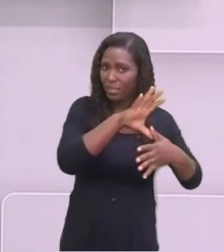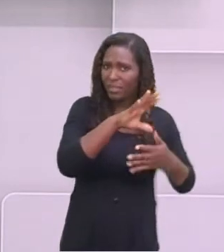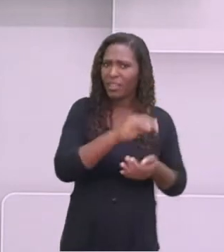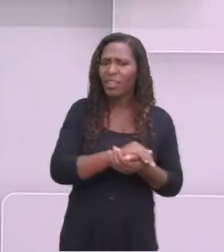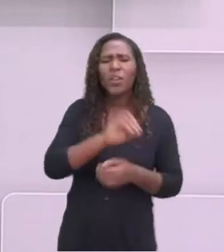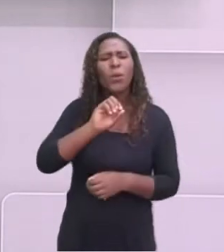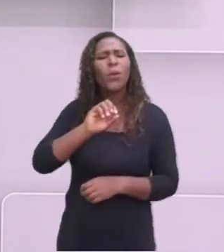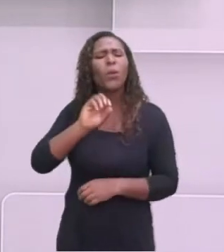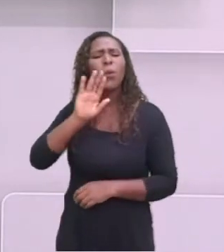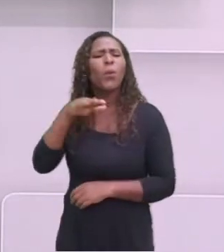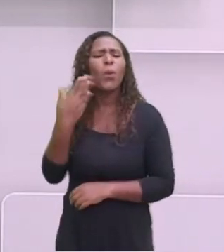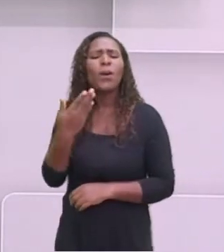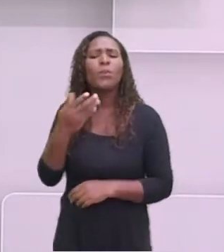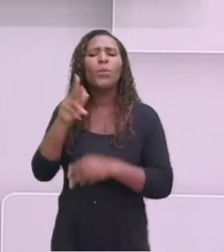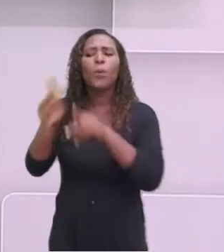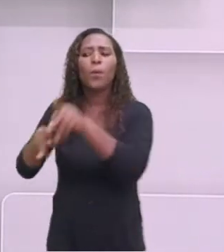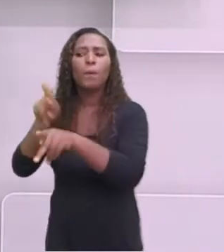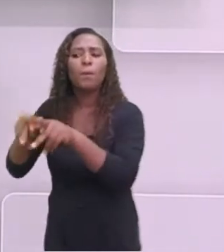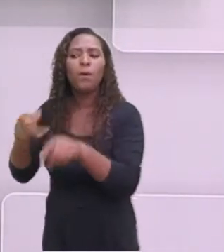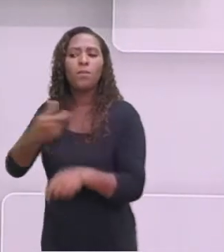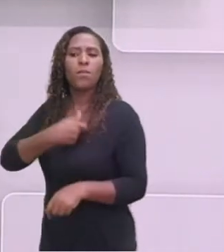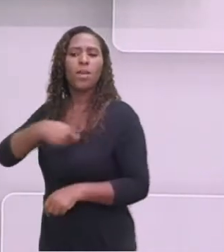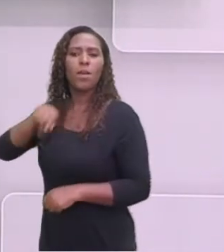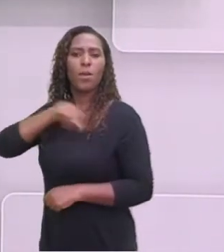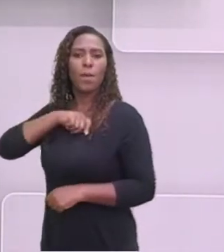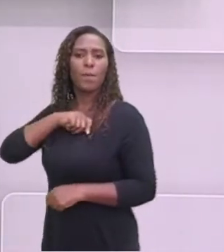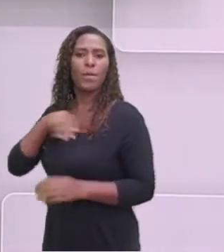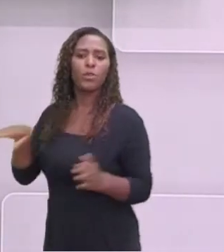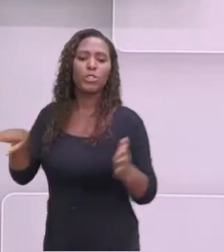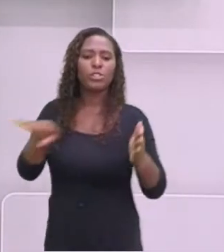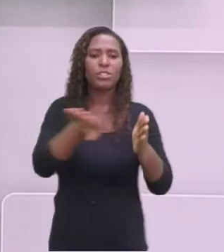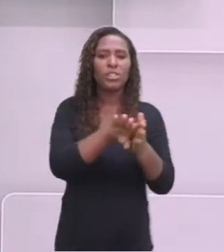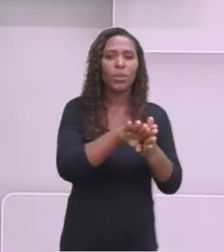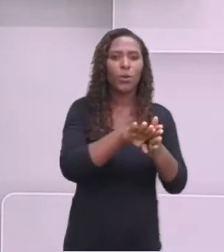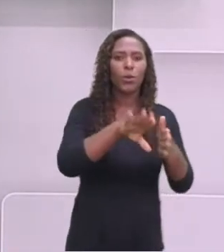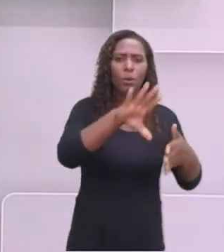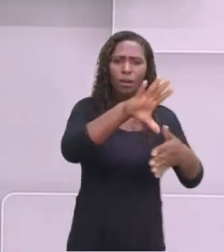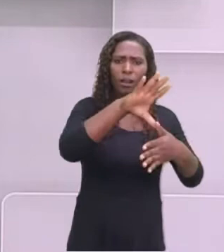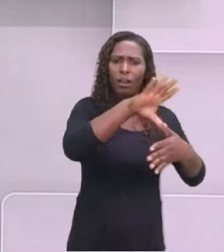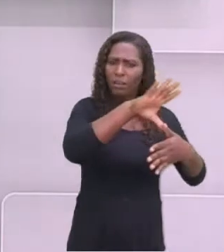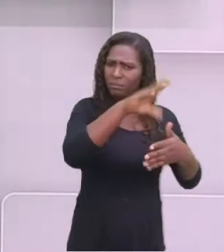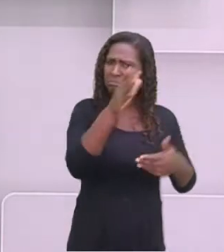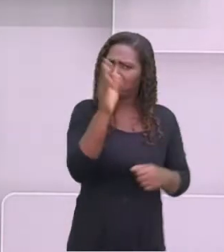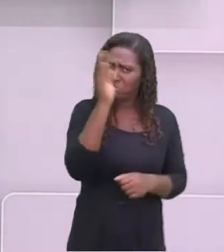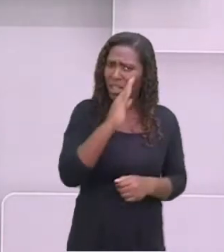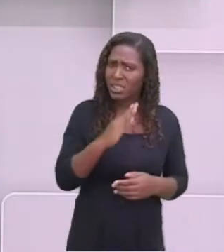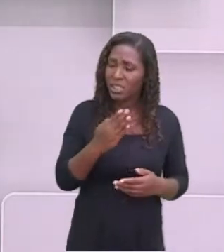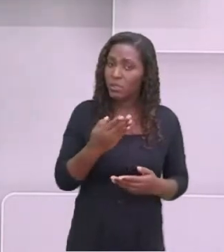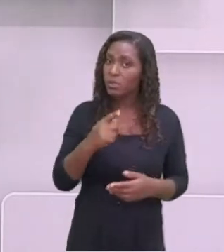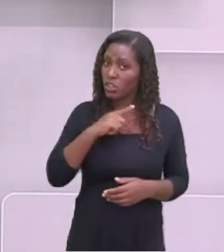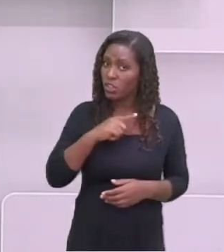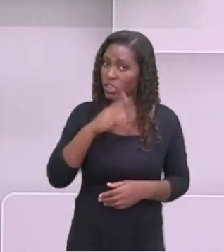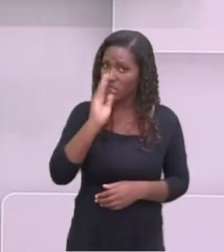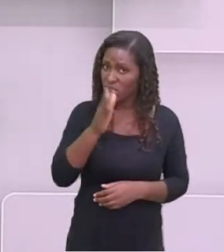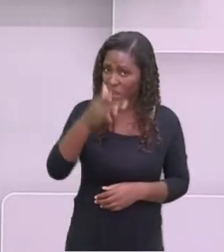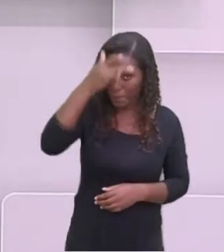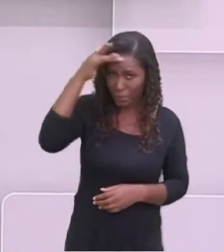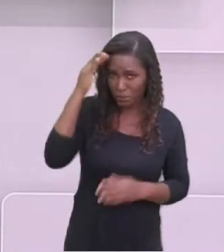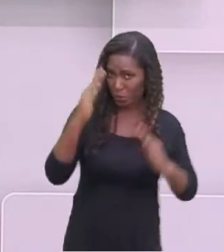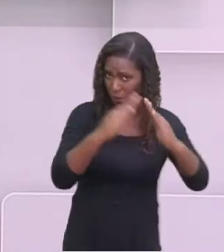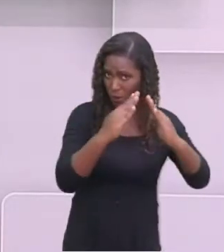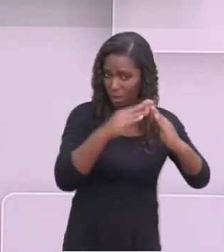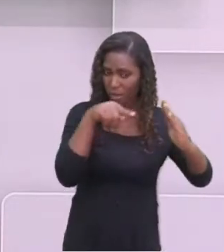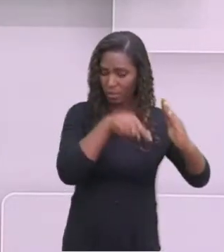será que existiam habitantes? Boa pergunta. Sim, mas é lógico que